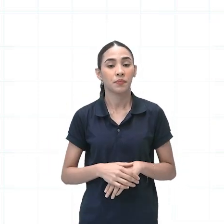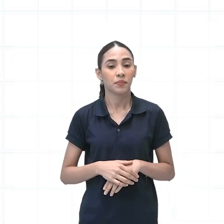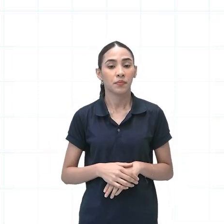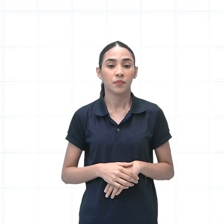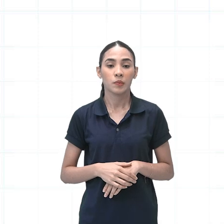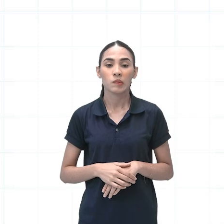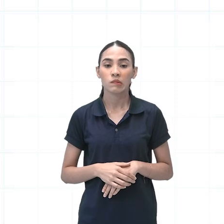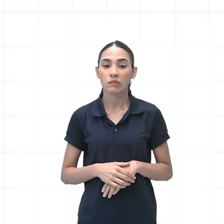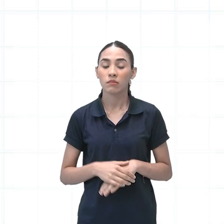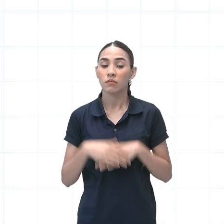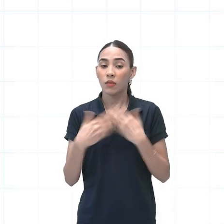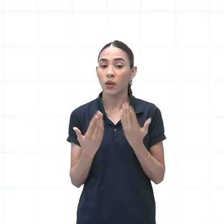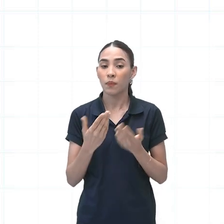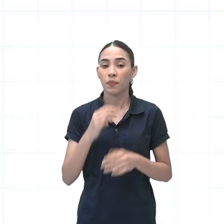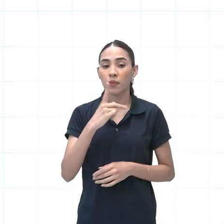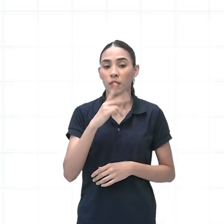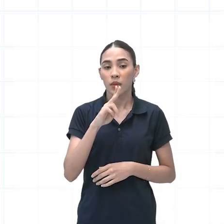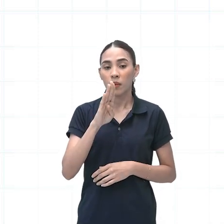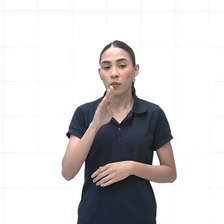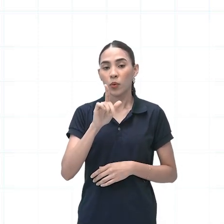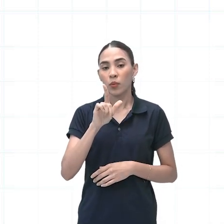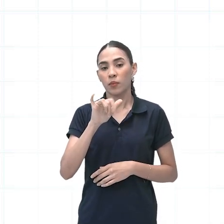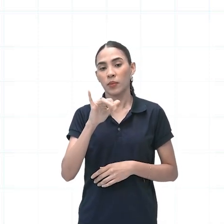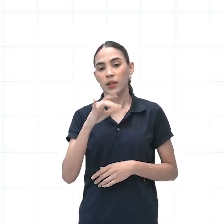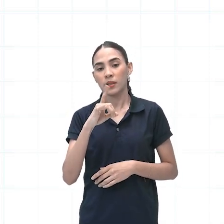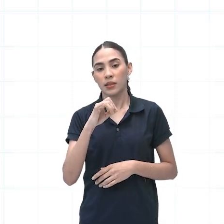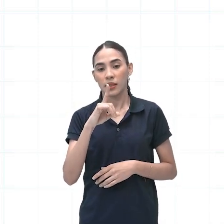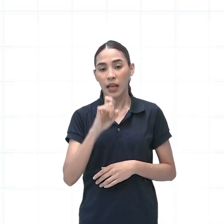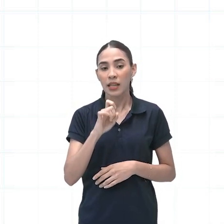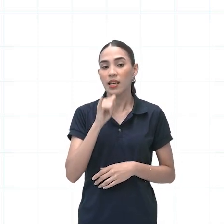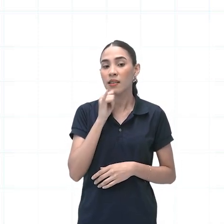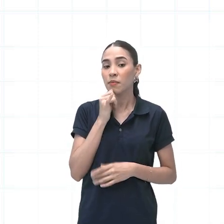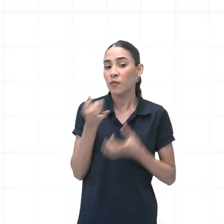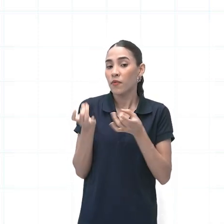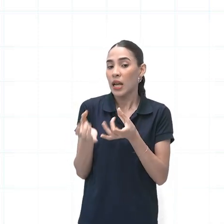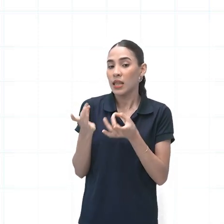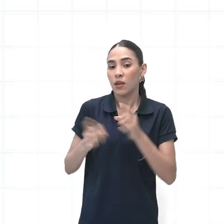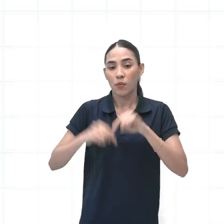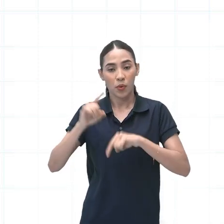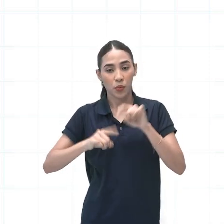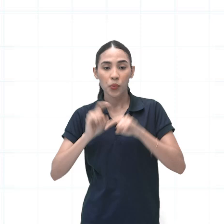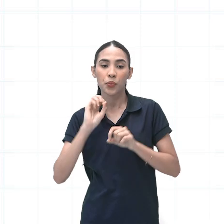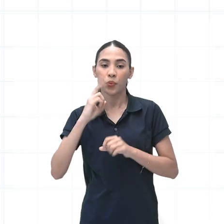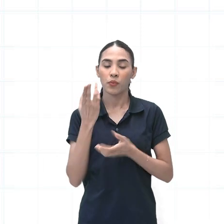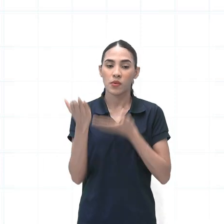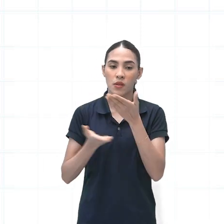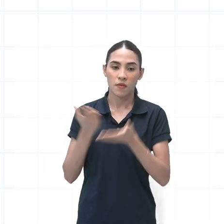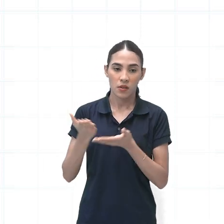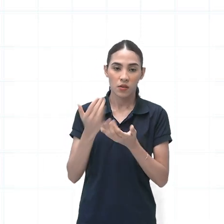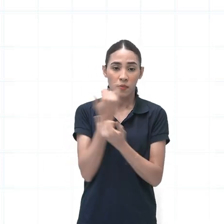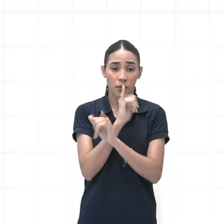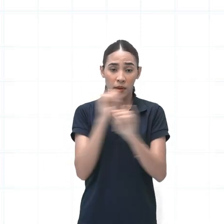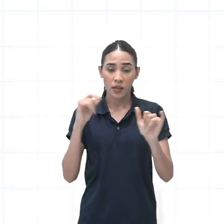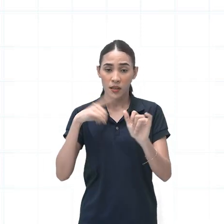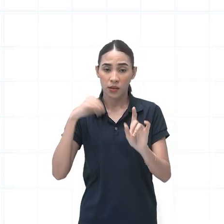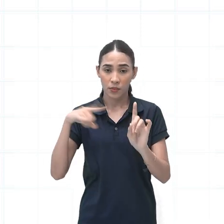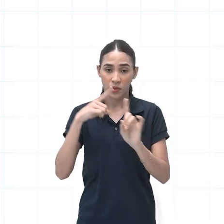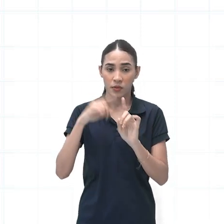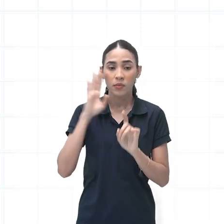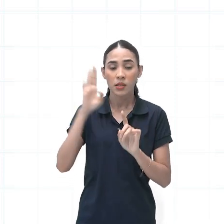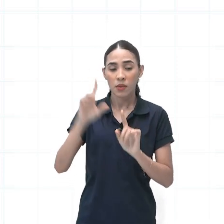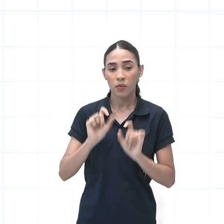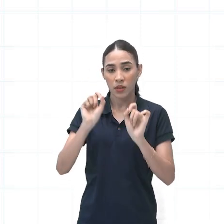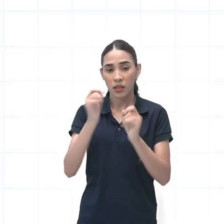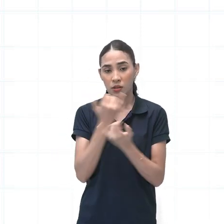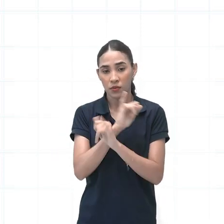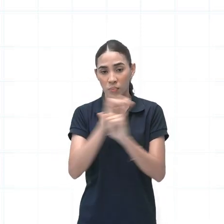pois, enquanto a publicidade tem como finalidade vender um produto ou serviço, a propaganda tem como objetivo